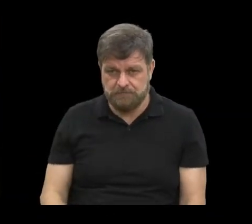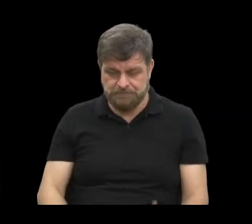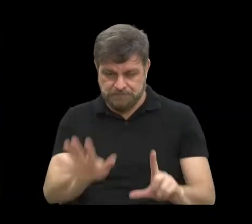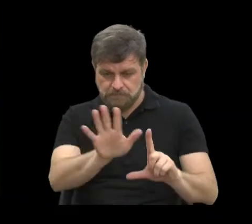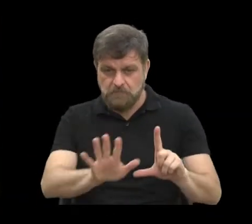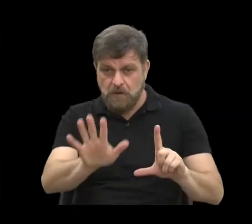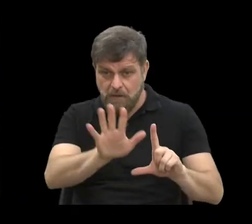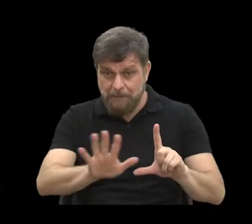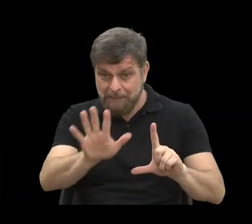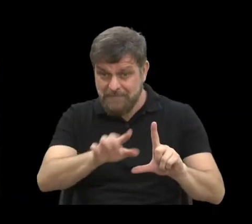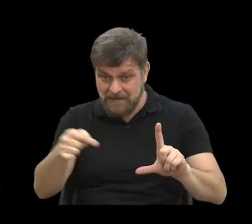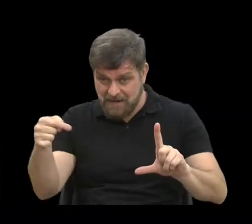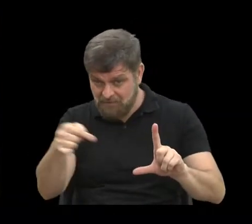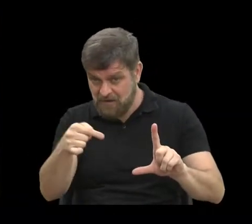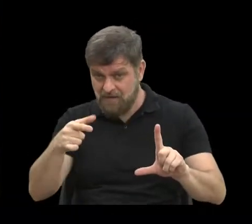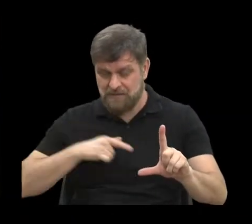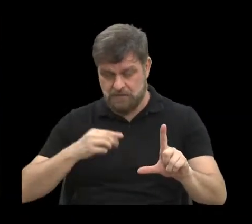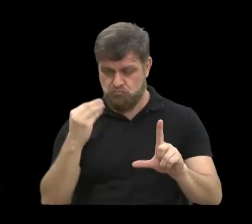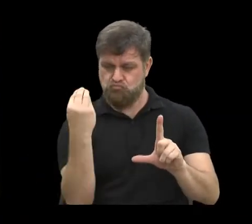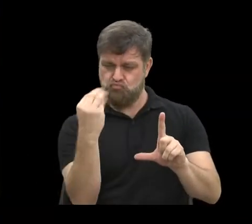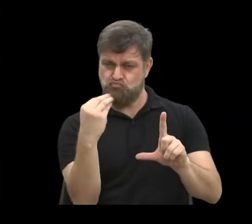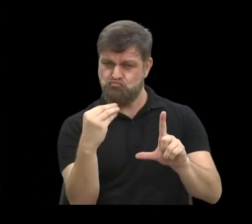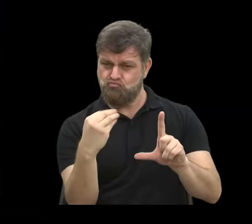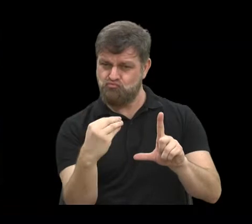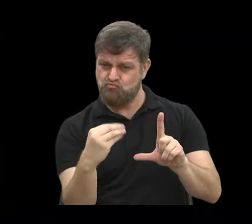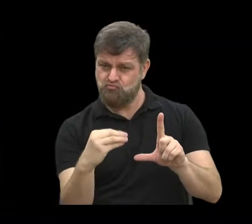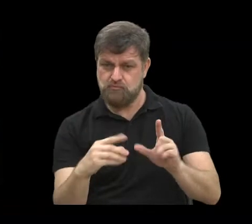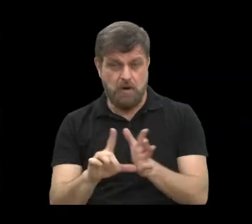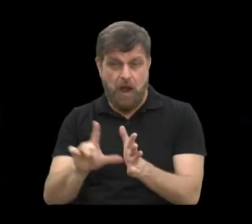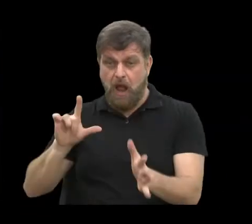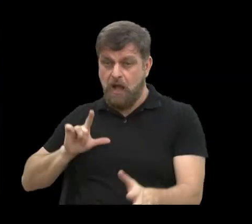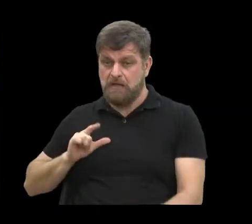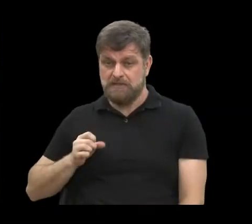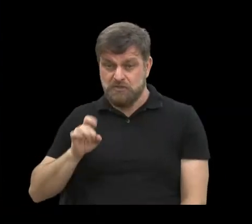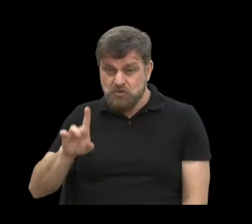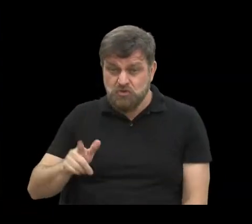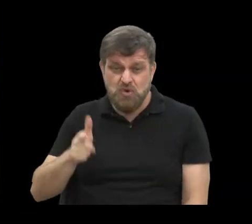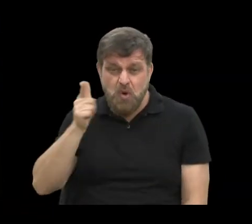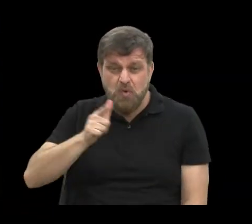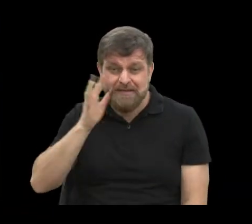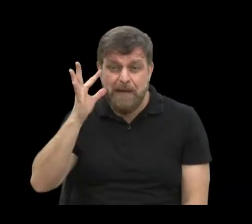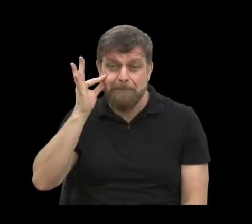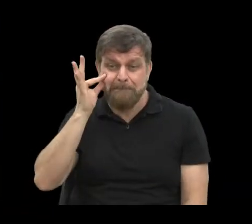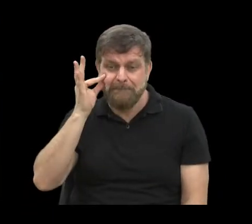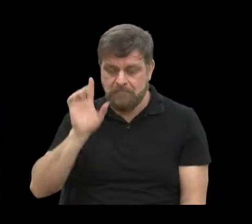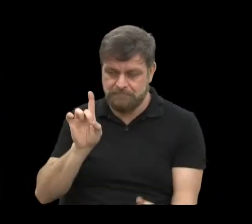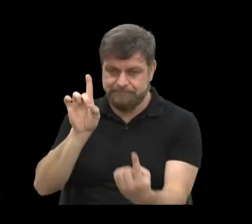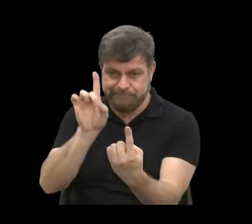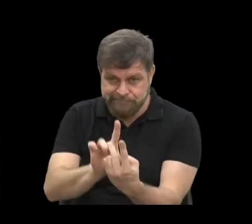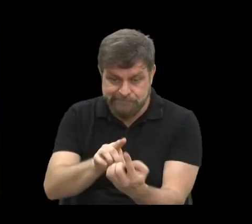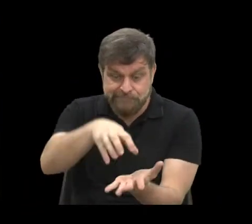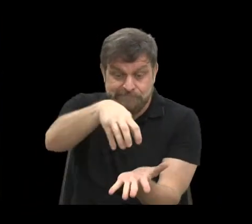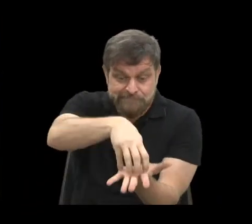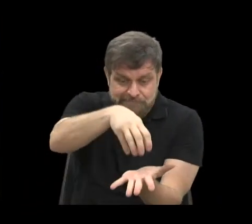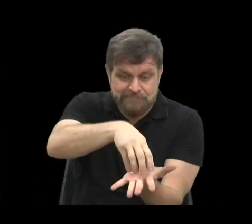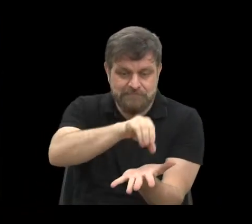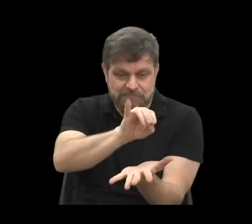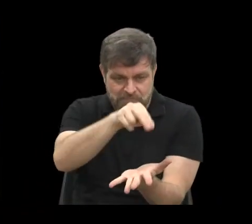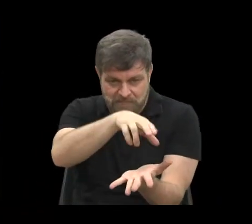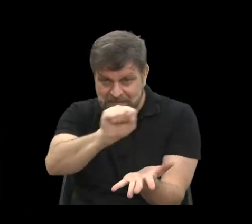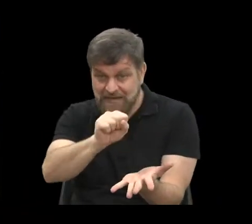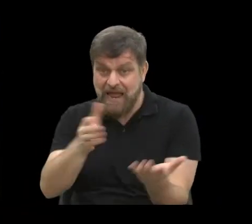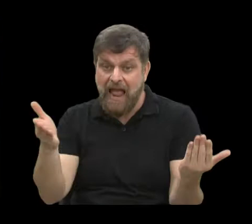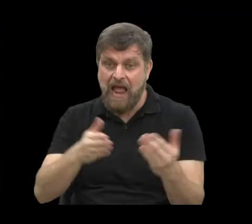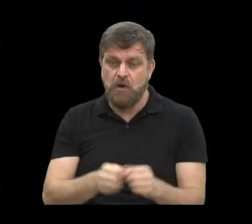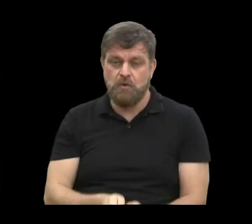vai concentrar diversos serviços que antes a gente só conseguia fazer pessoalmente lá no INSS, tá?